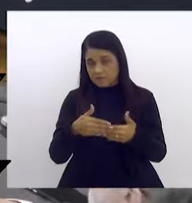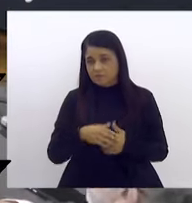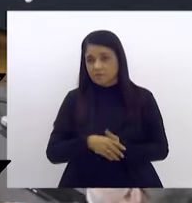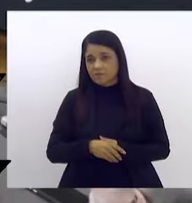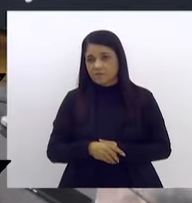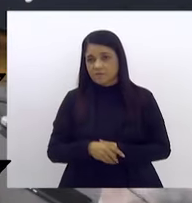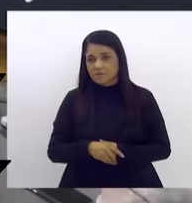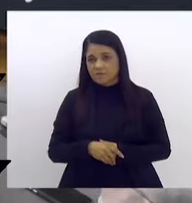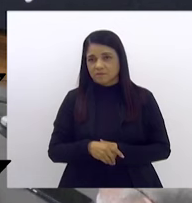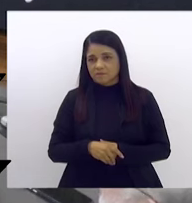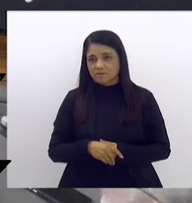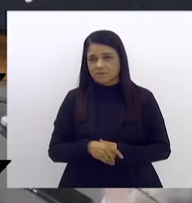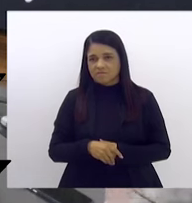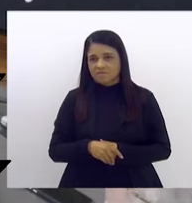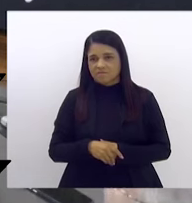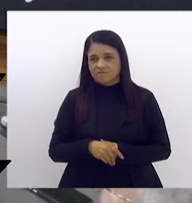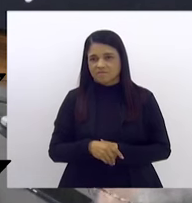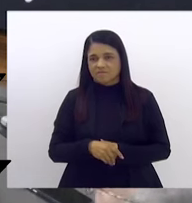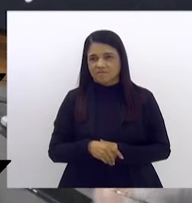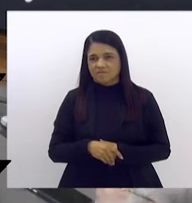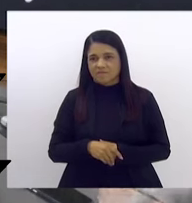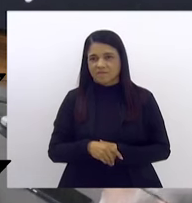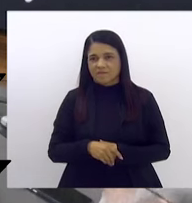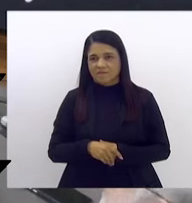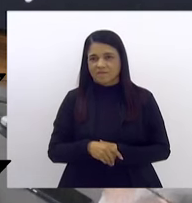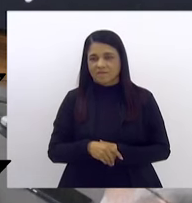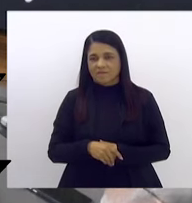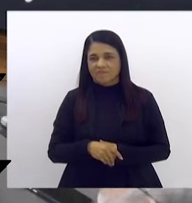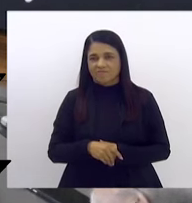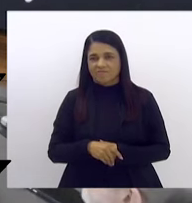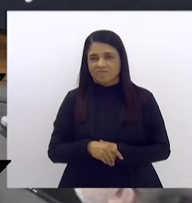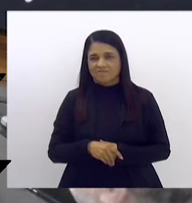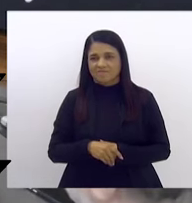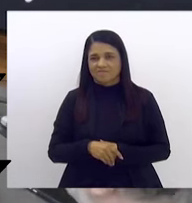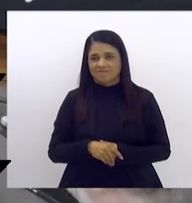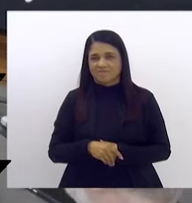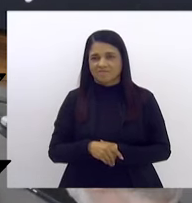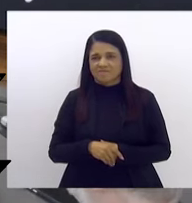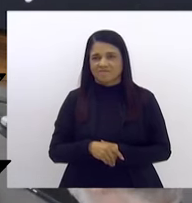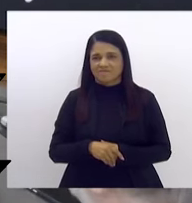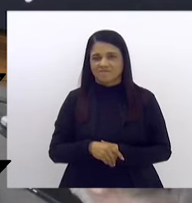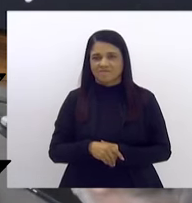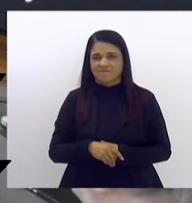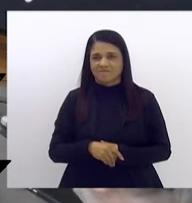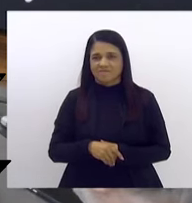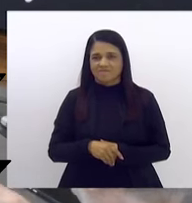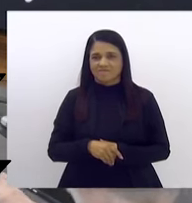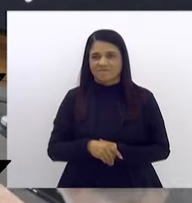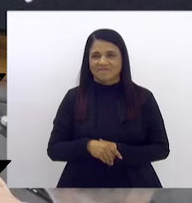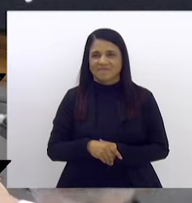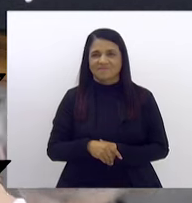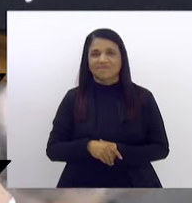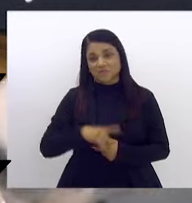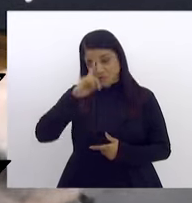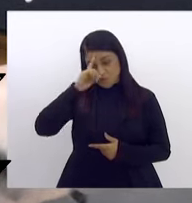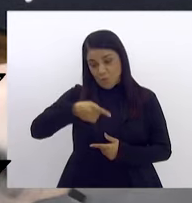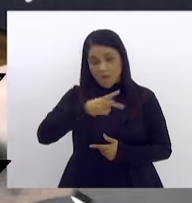encerrar a sala nada mais havendo vamos encerrar acabar ced hoje Presidente som